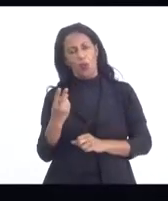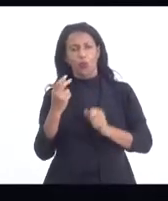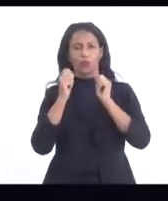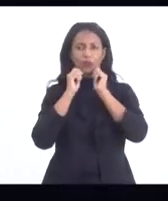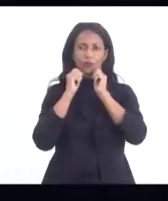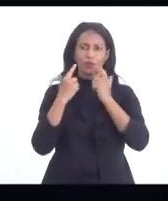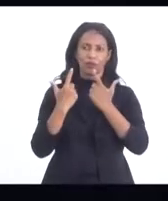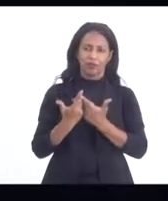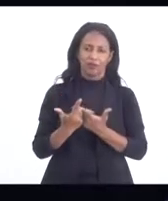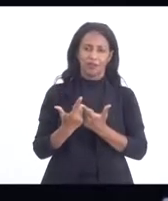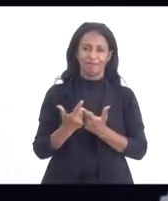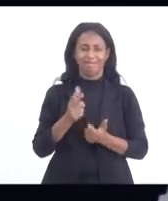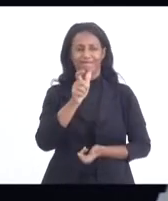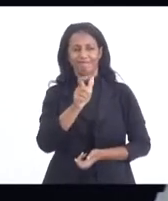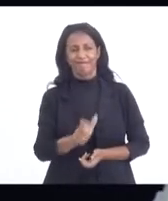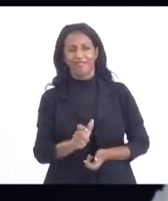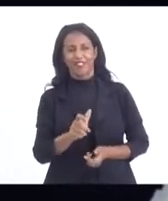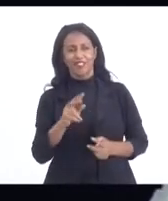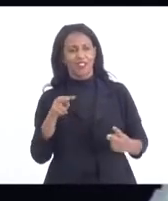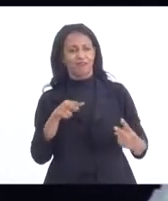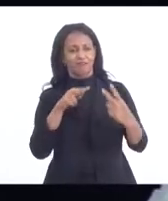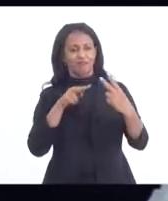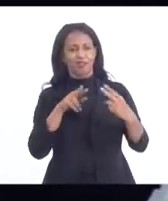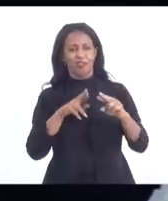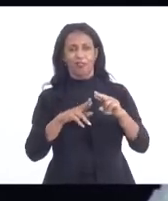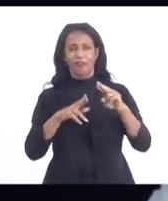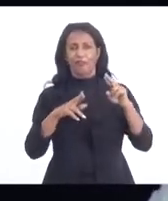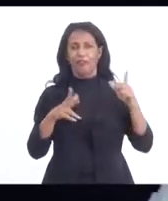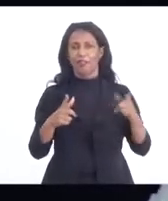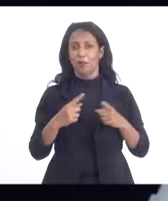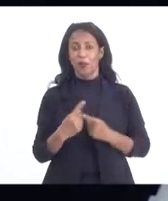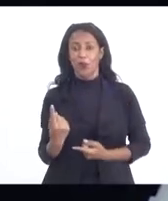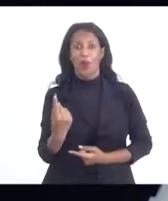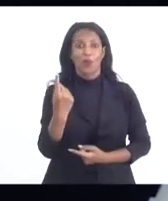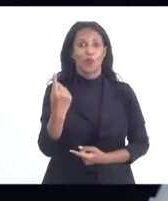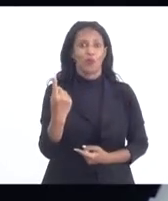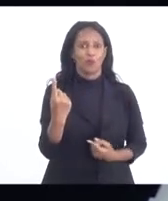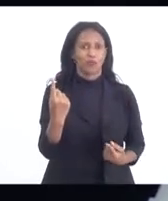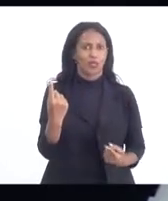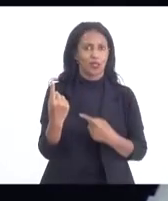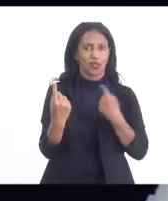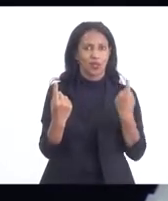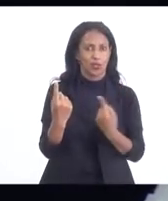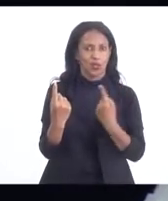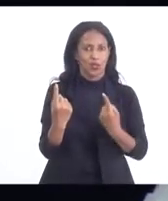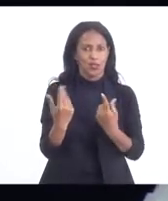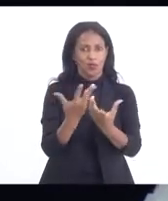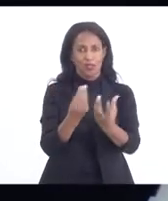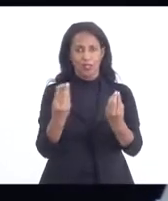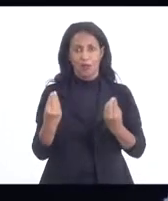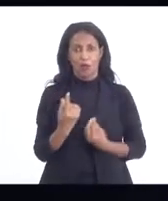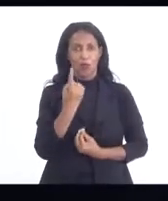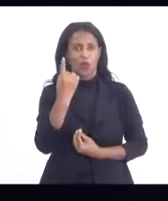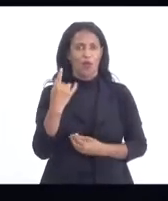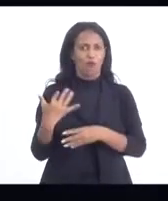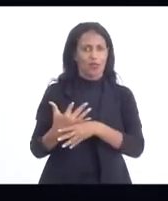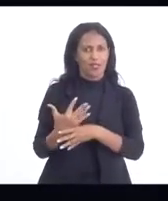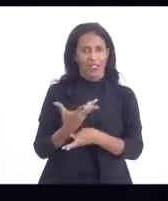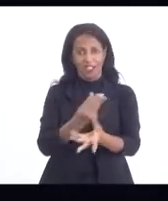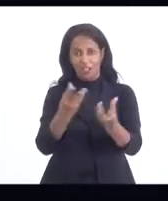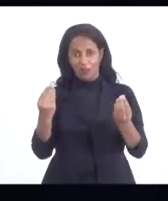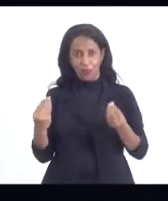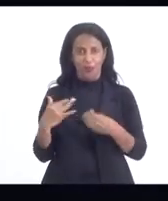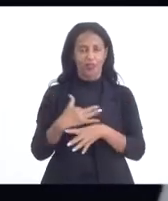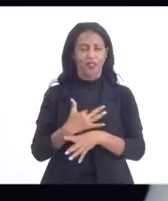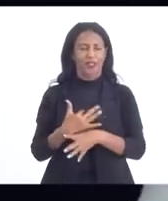aí já é visto de outra forma. Porque não é um prefeito, São vários prefeitos, não é uma cidade, são várias